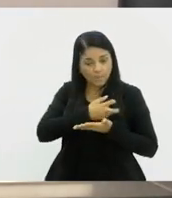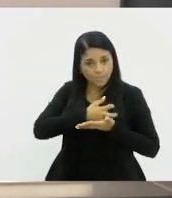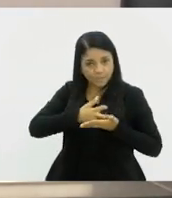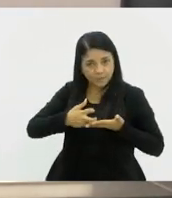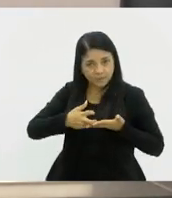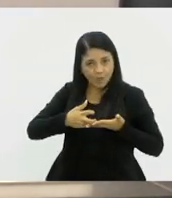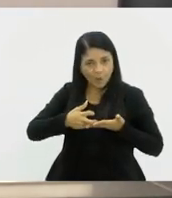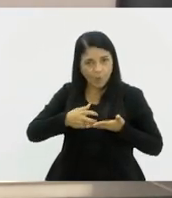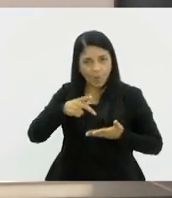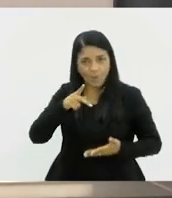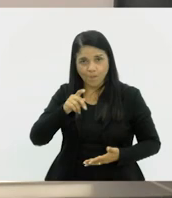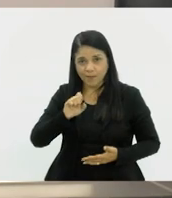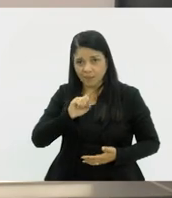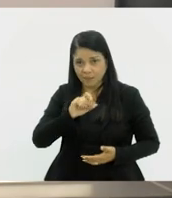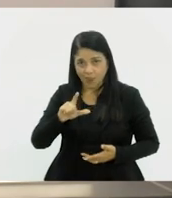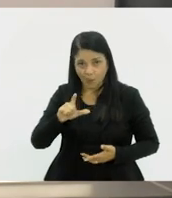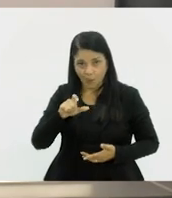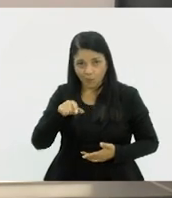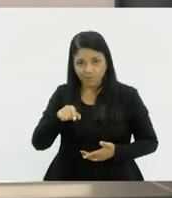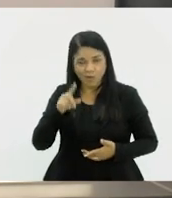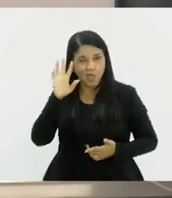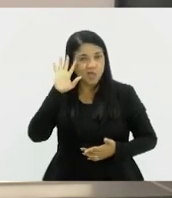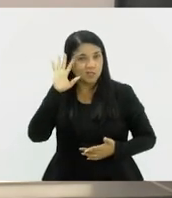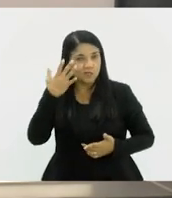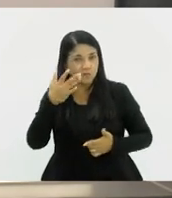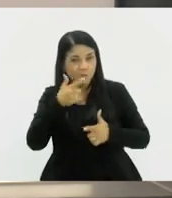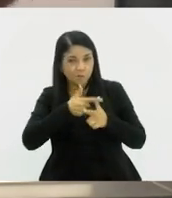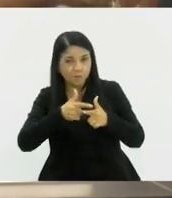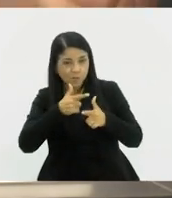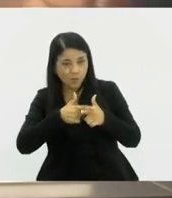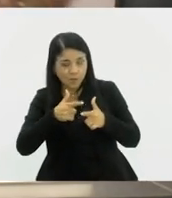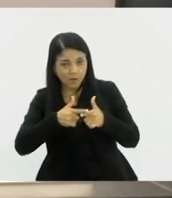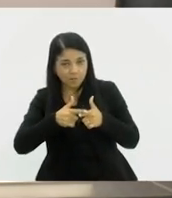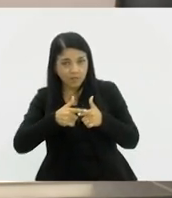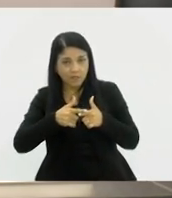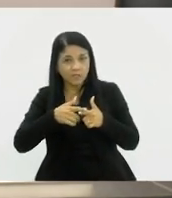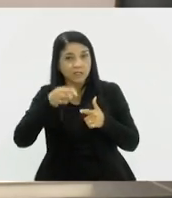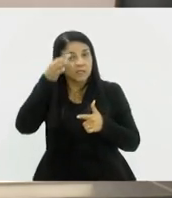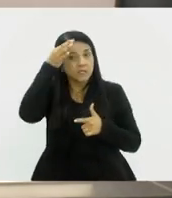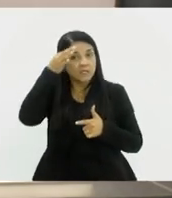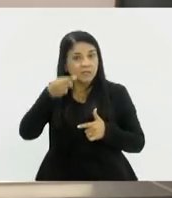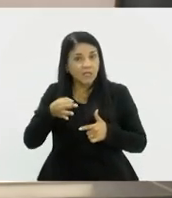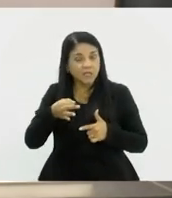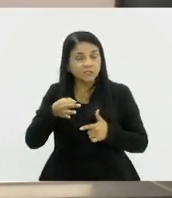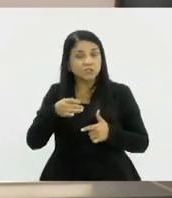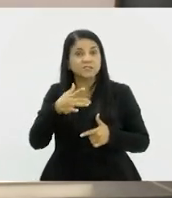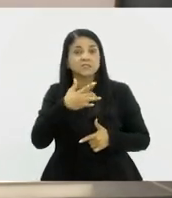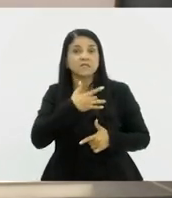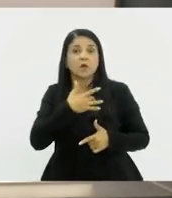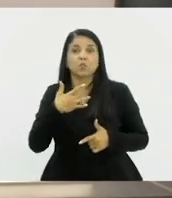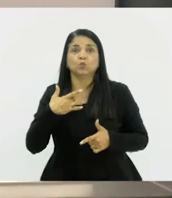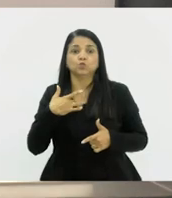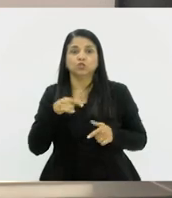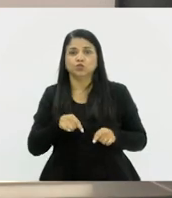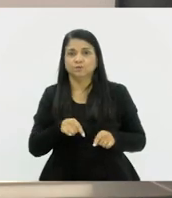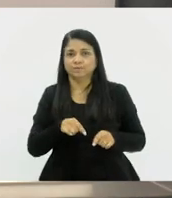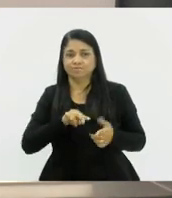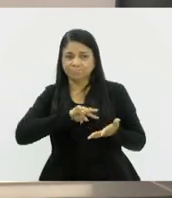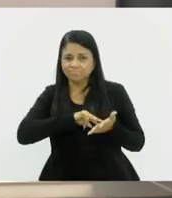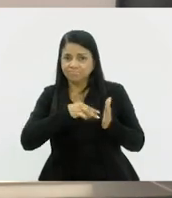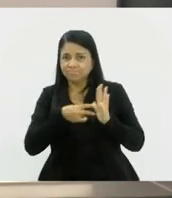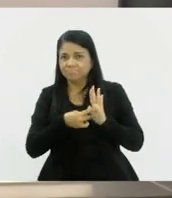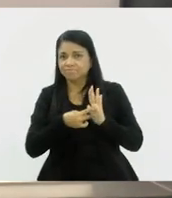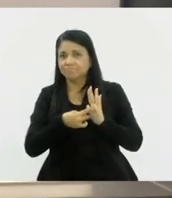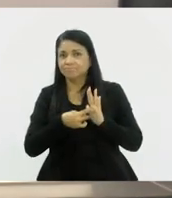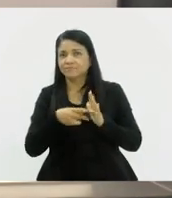resolver um problema que está se entendendo como de saúde chamar o direito penal que